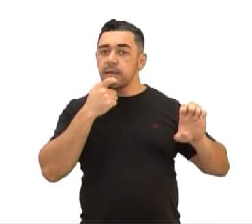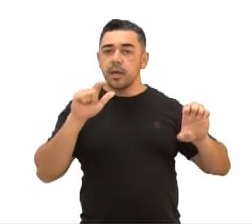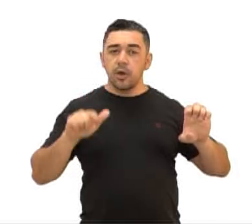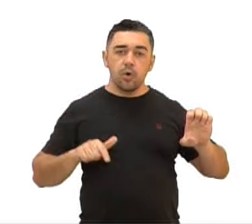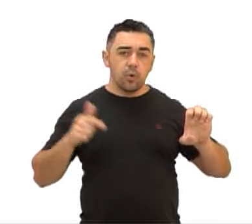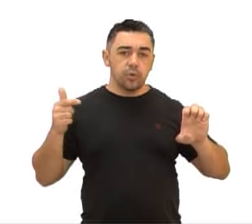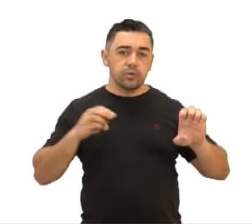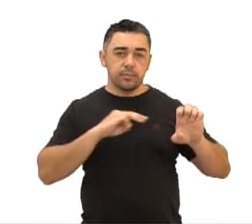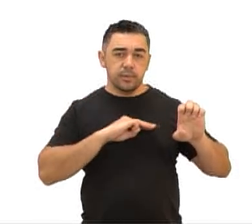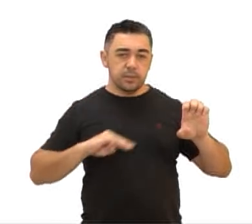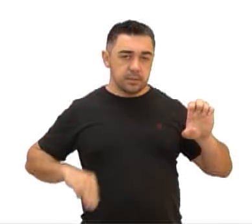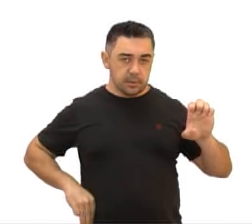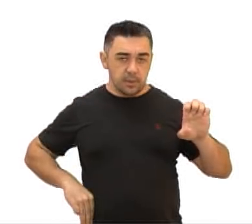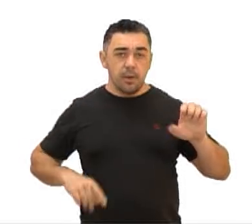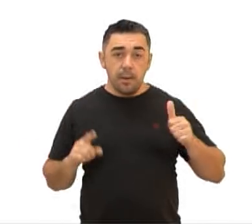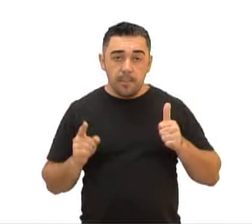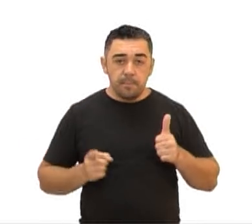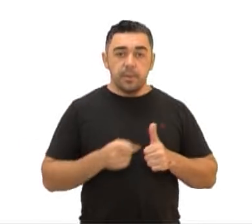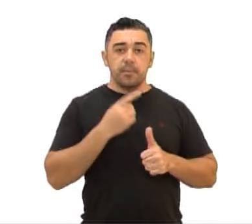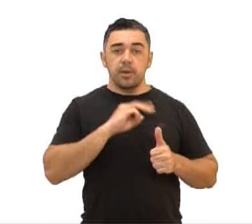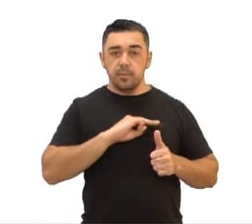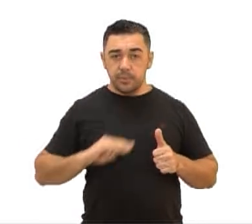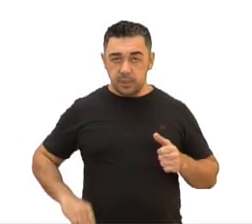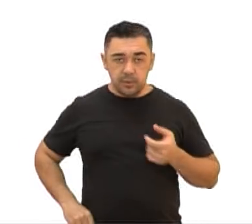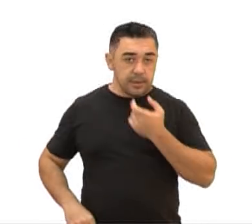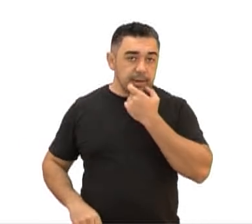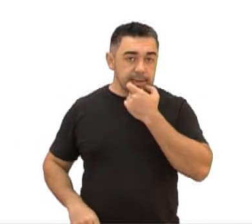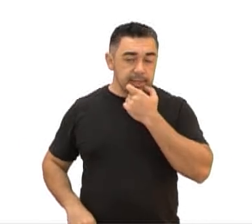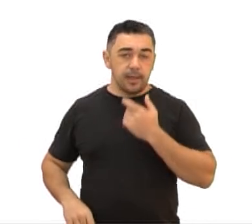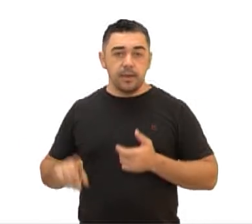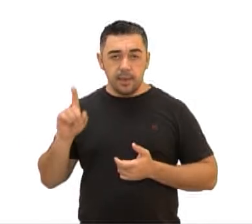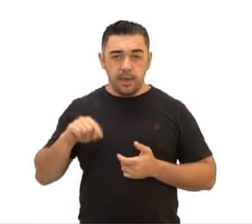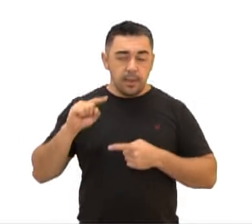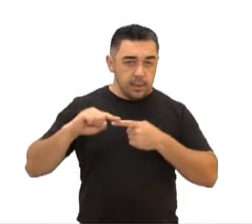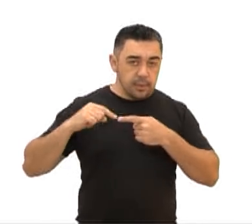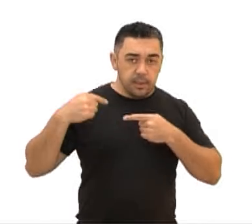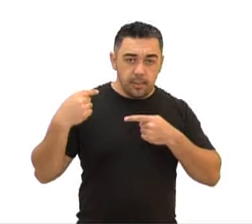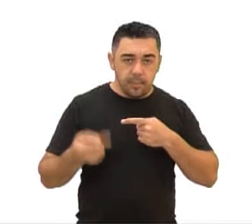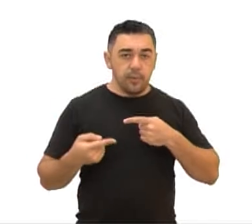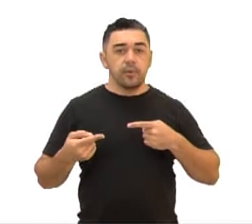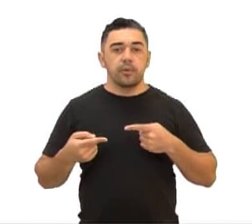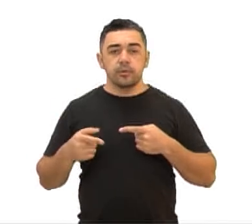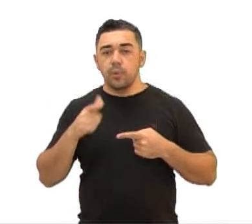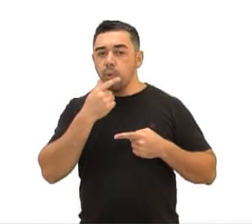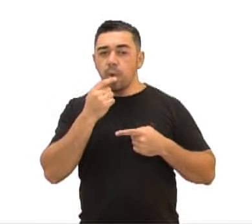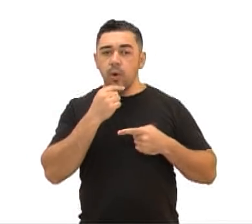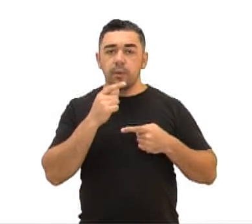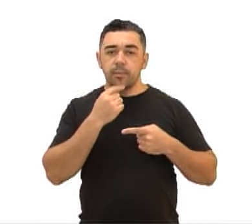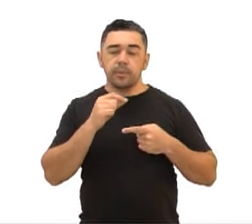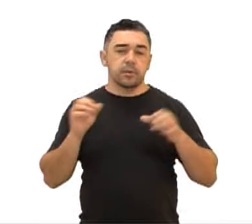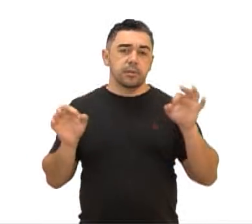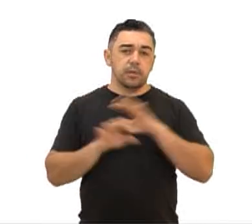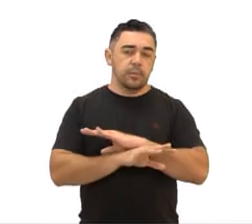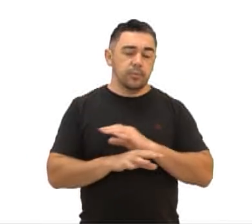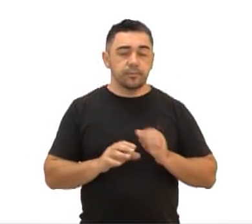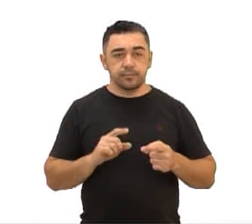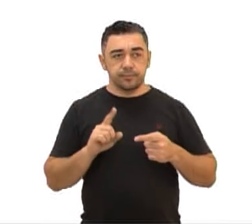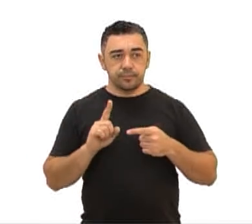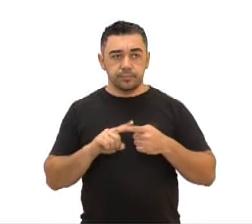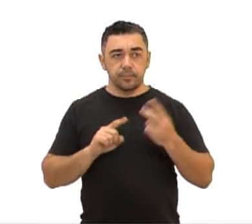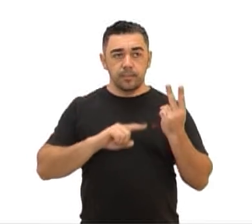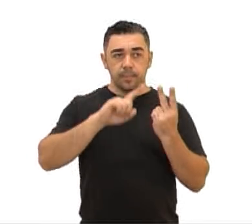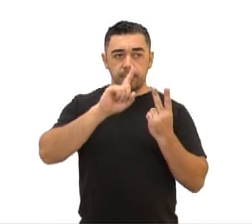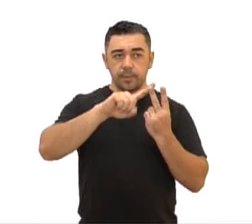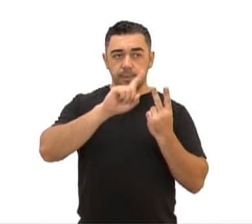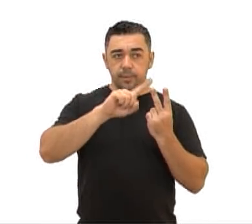Clement Attlee, primeiro-ministro da Inglaterra, eleito pós Winston Churchill terminar seu mandato. No meio,